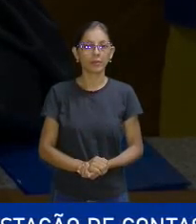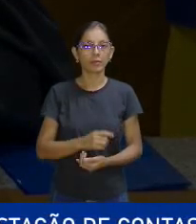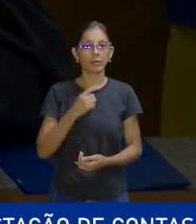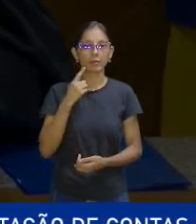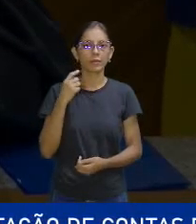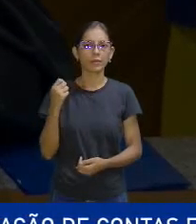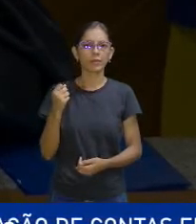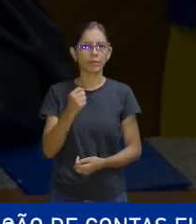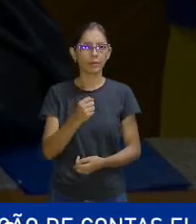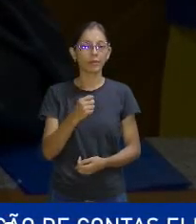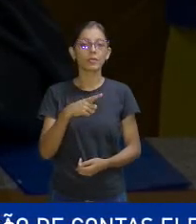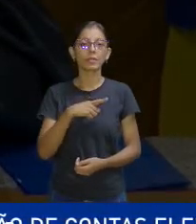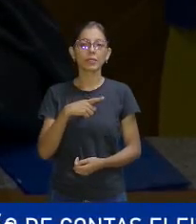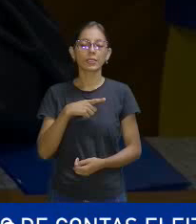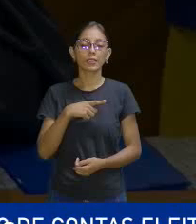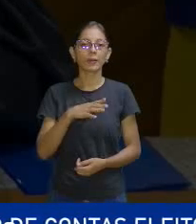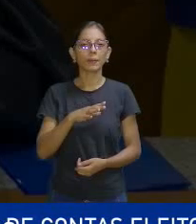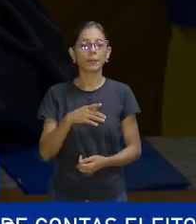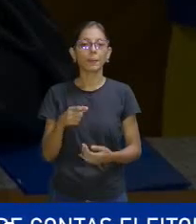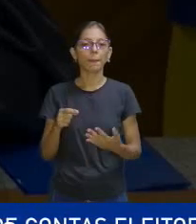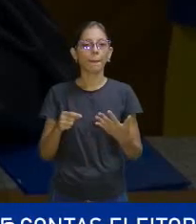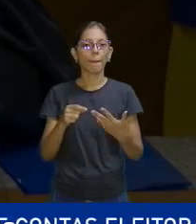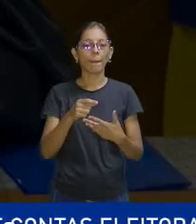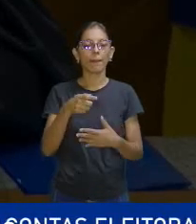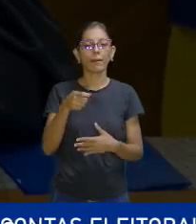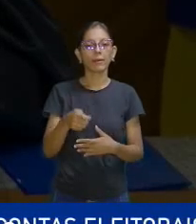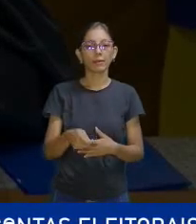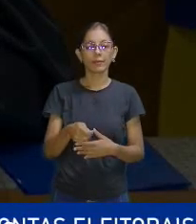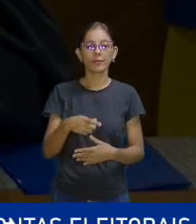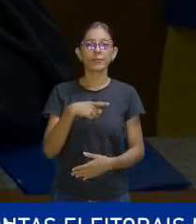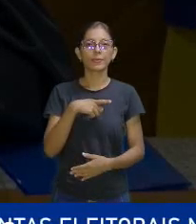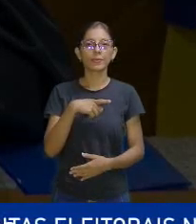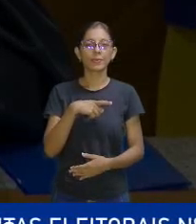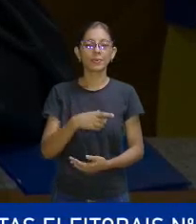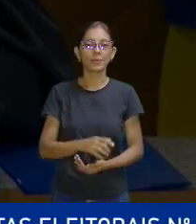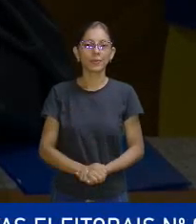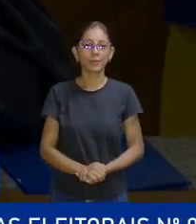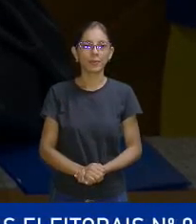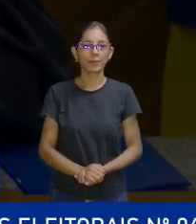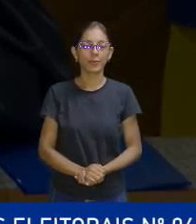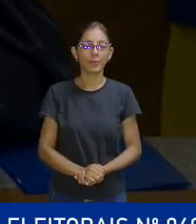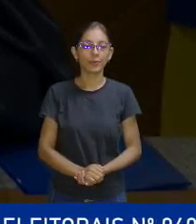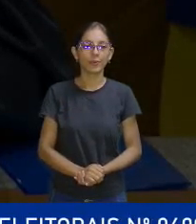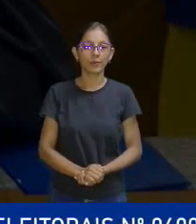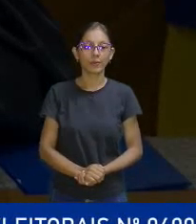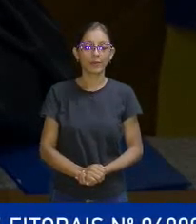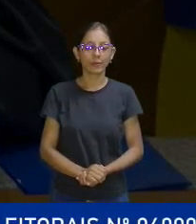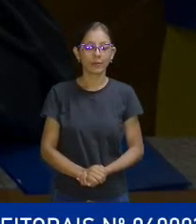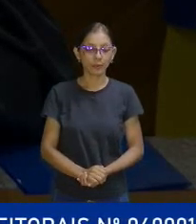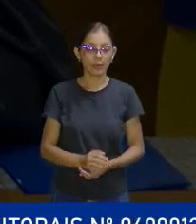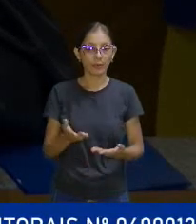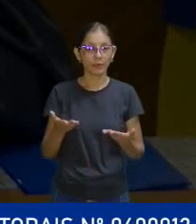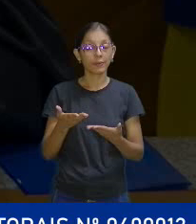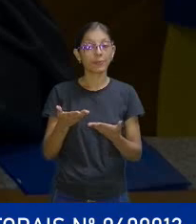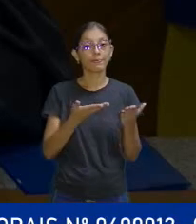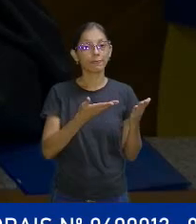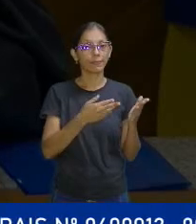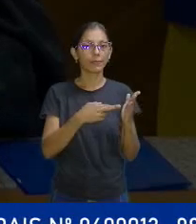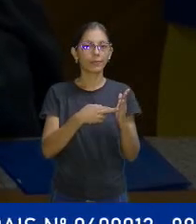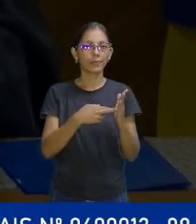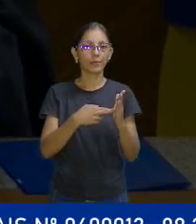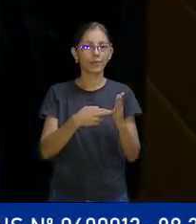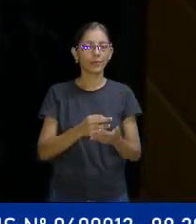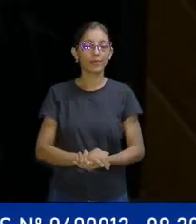Serão vogais os juízes Rivaldo Valente, Mário Mazurek, Anselmo Gonçalves e Tina Souza. Com a palavra, o